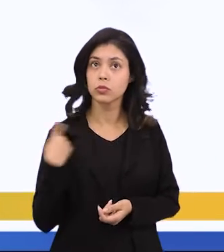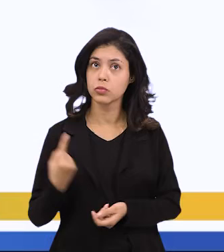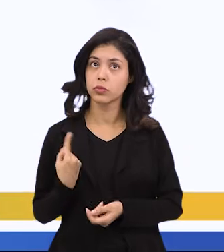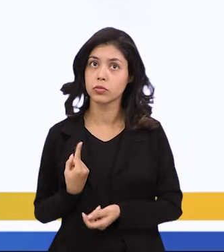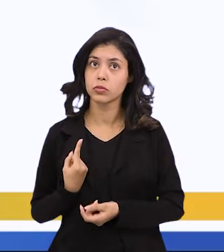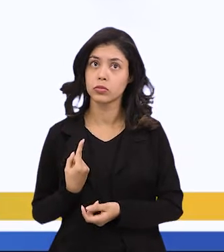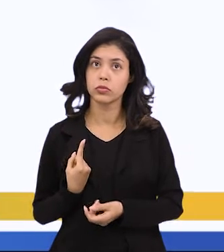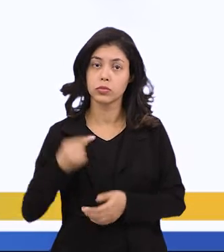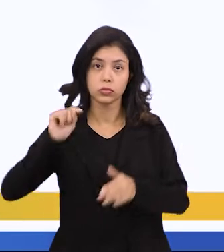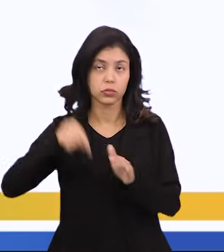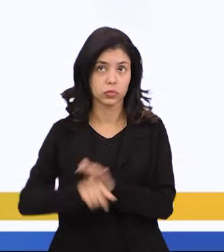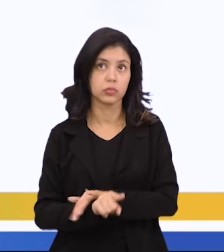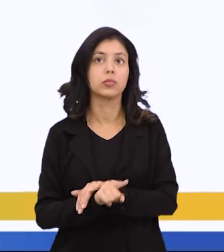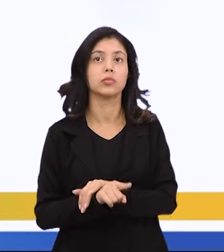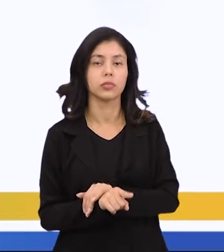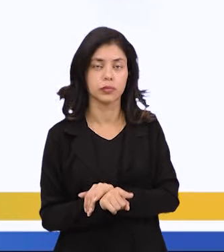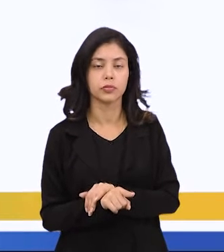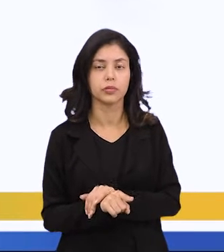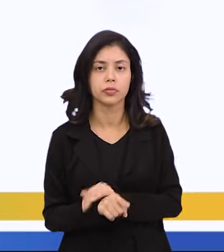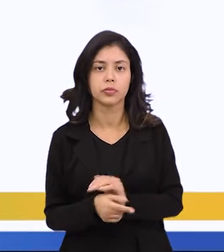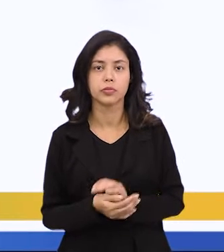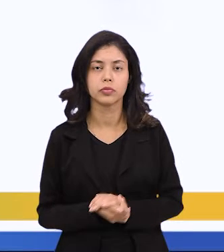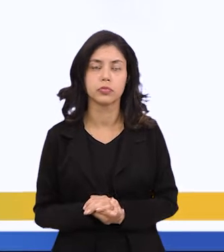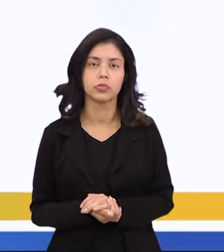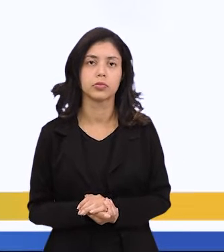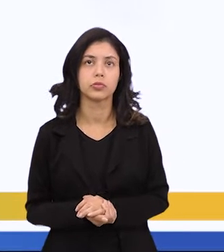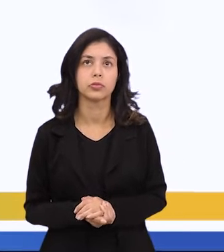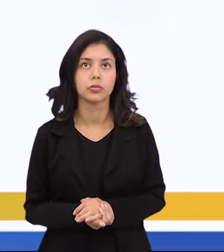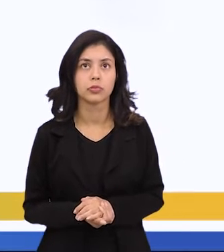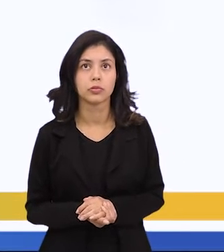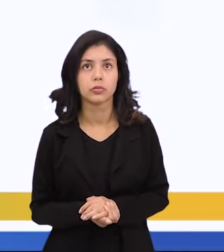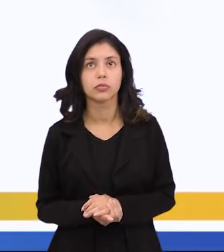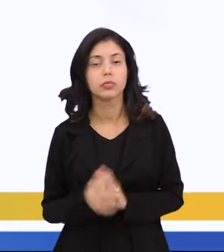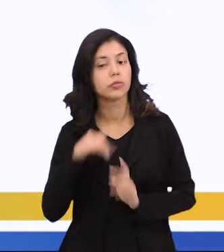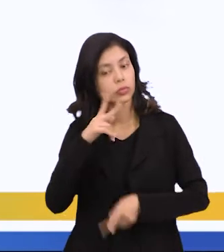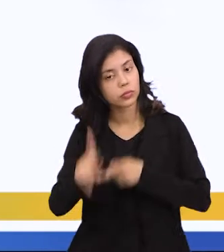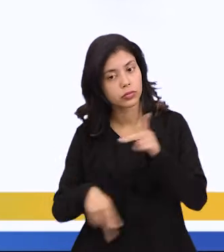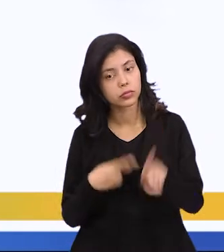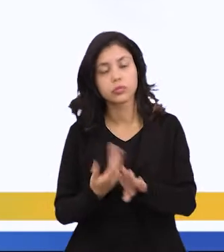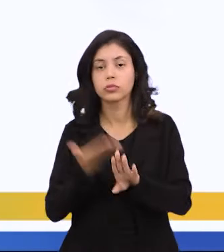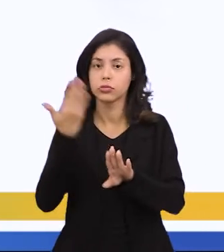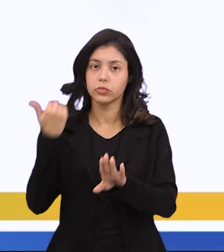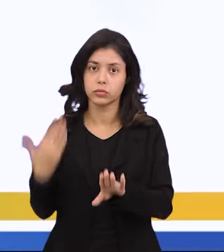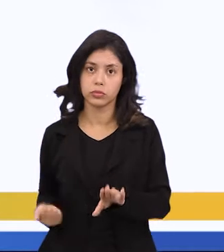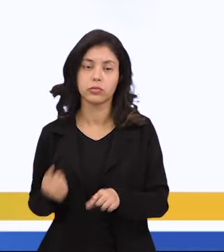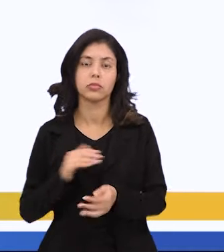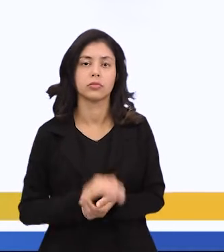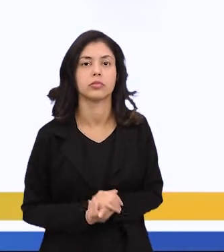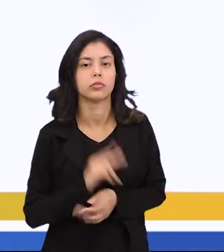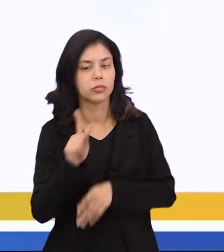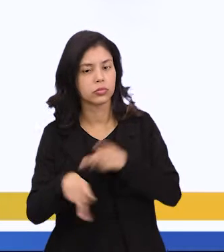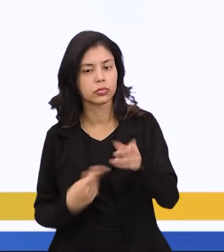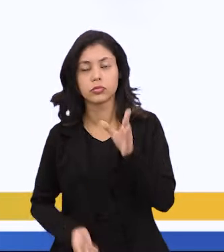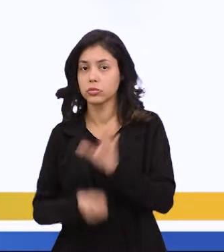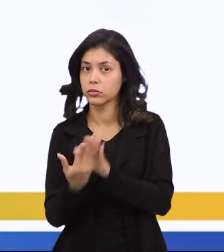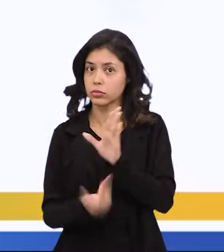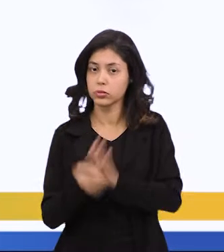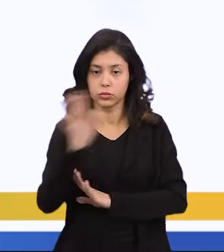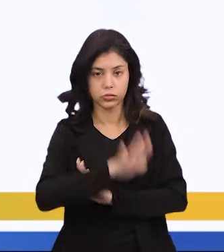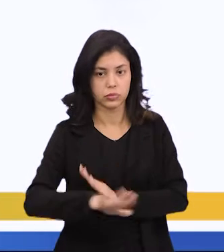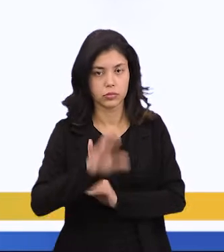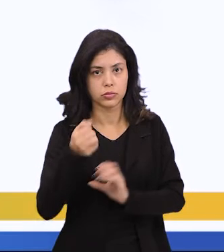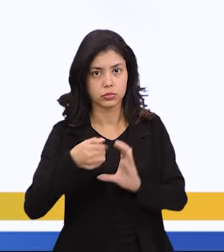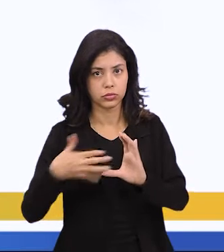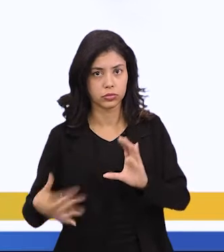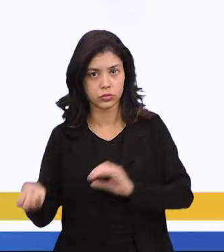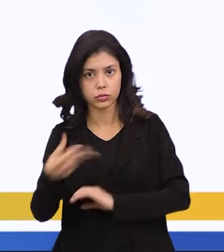é reintroduzido na população anterior, na população que gerou aquela nova